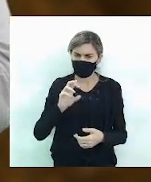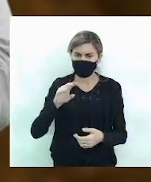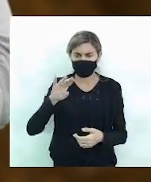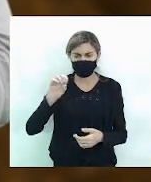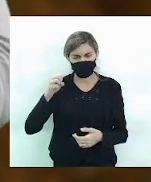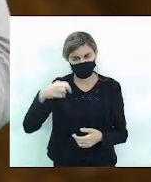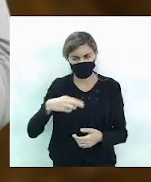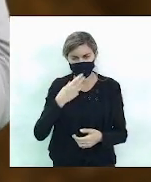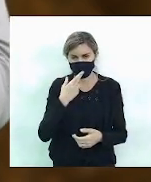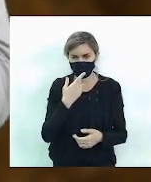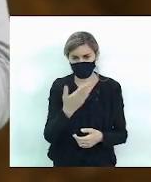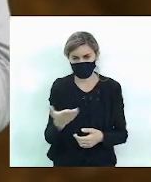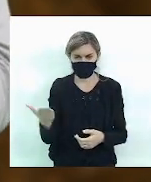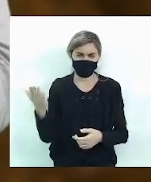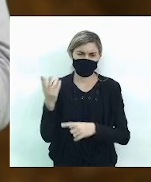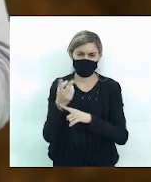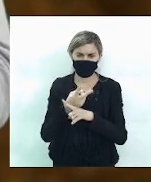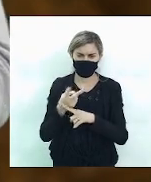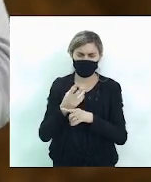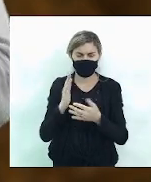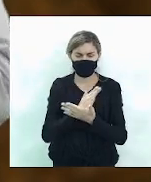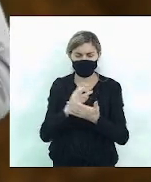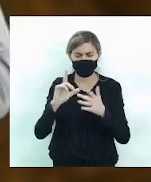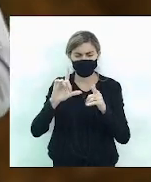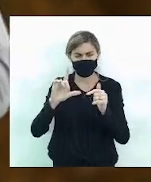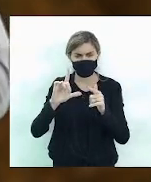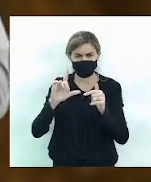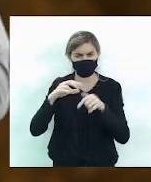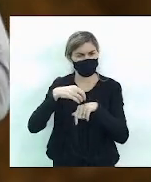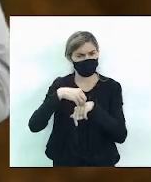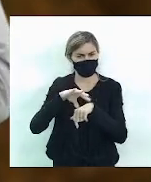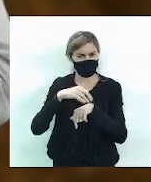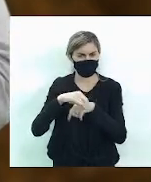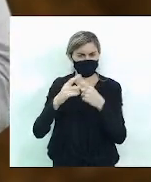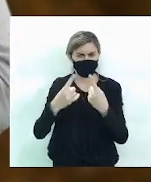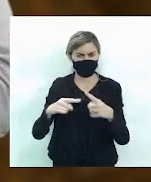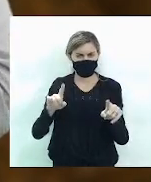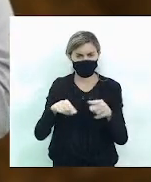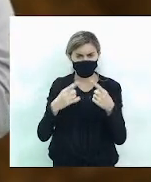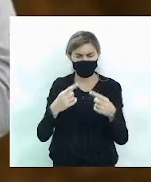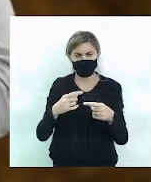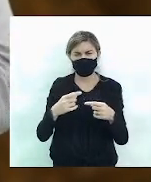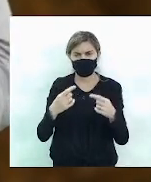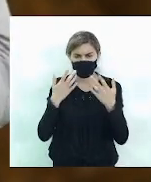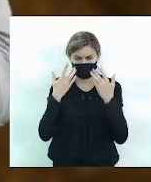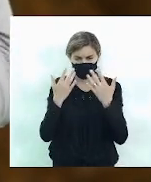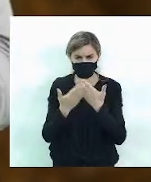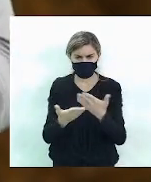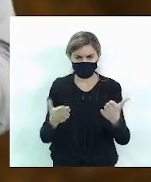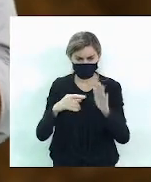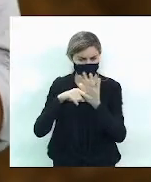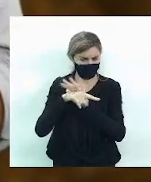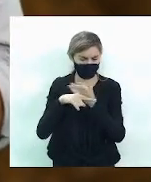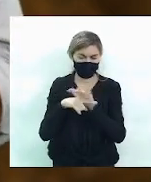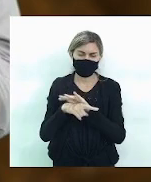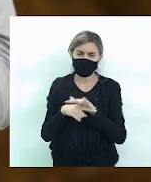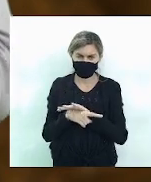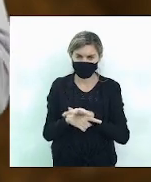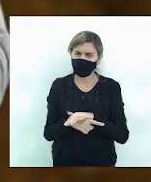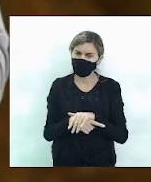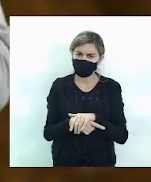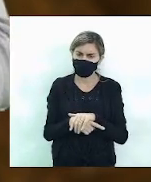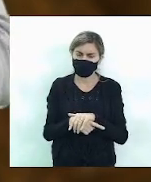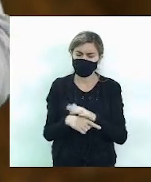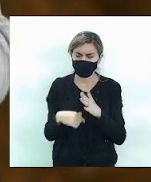falou, você vai em busca de algumas letras. Eu vou deixar aqui uma música dele, Cenário. Pesquisa essa música, Cenário.